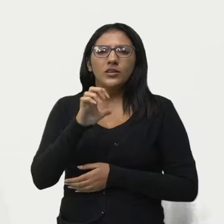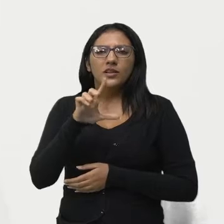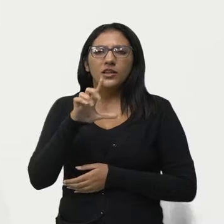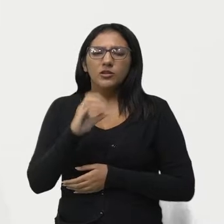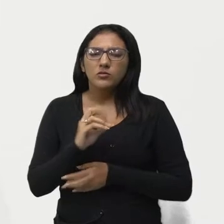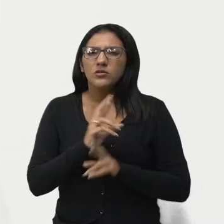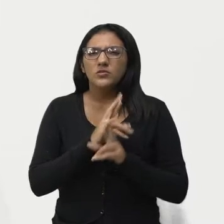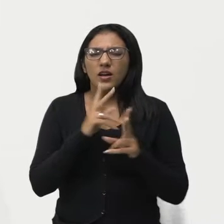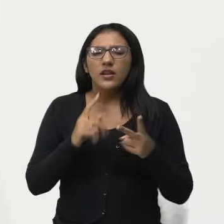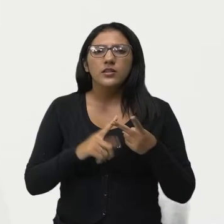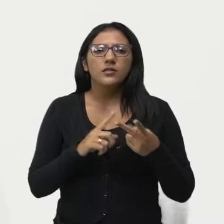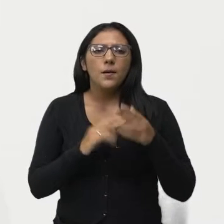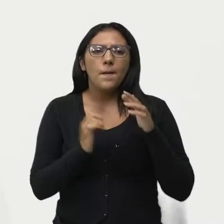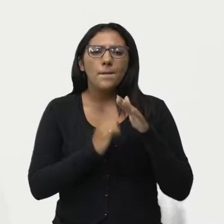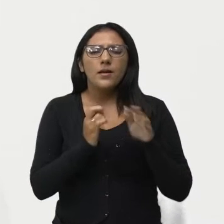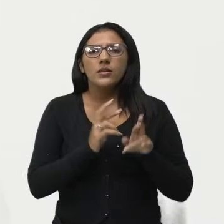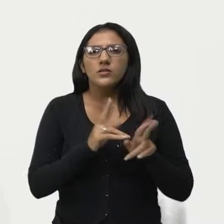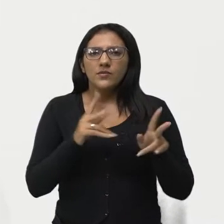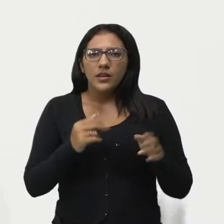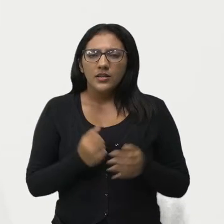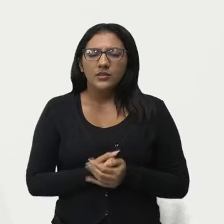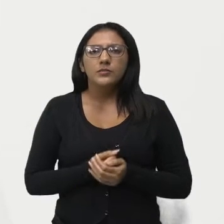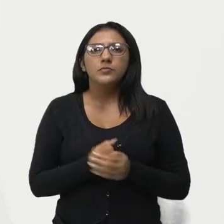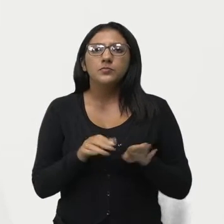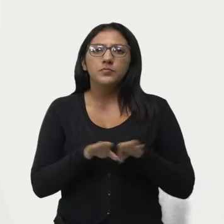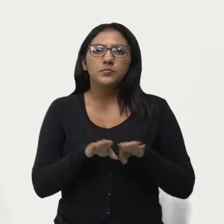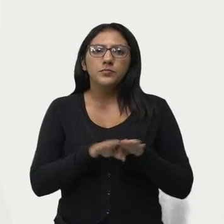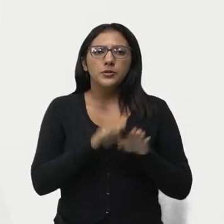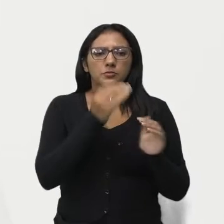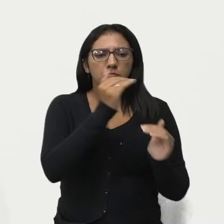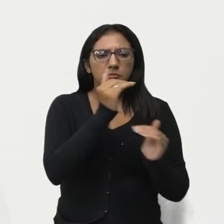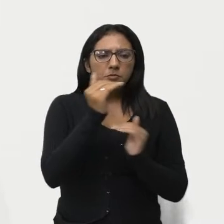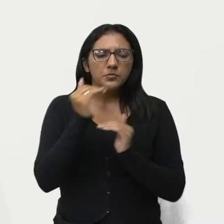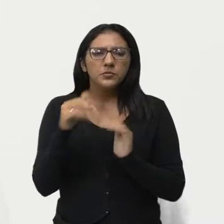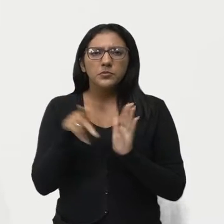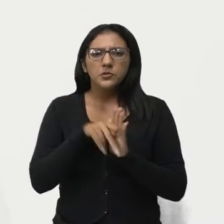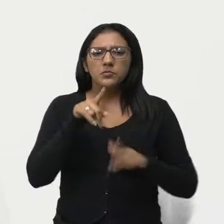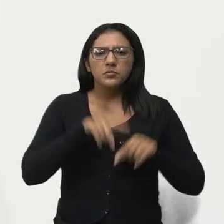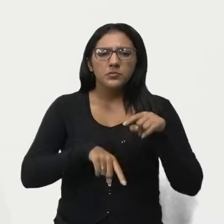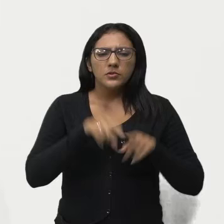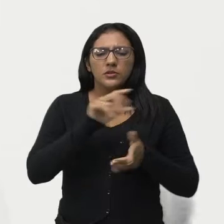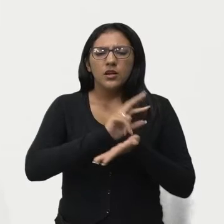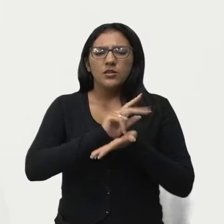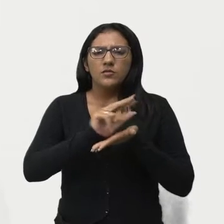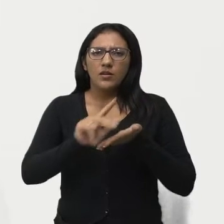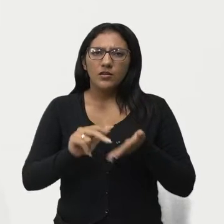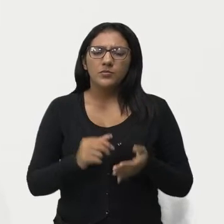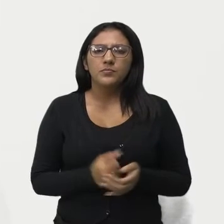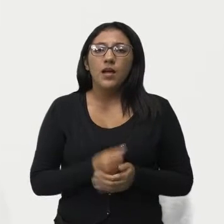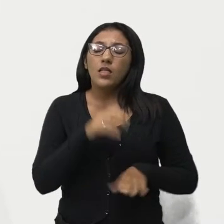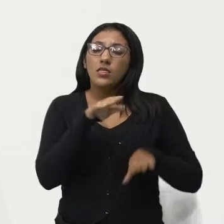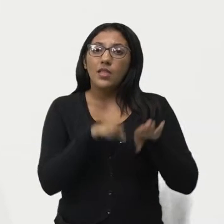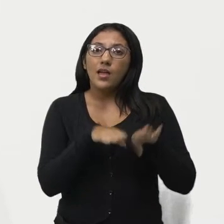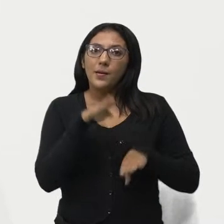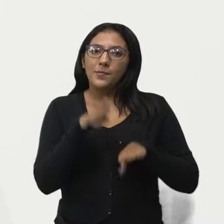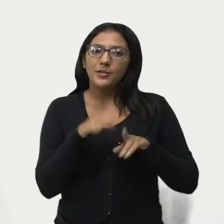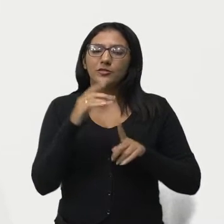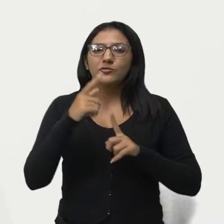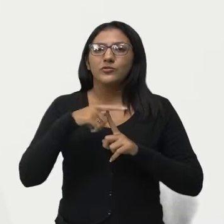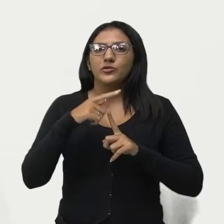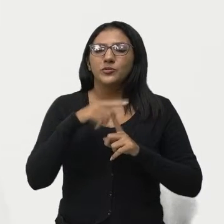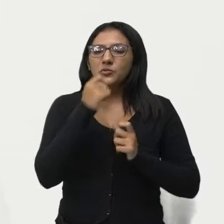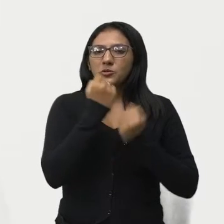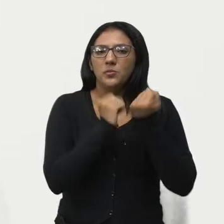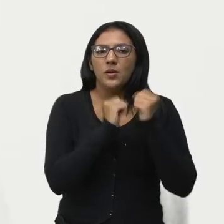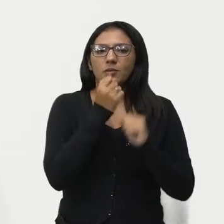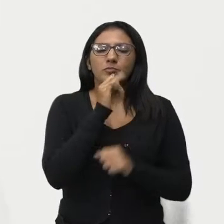máquinas que produzem a mesma coisa, mas também em tamanhos diferentes, né? Então, de máquina para máquina, a gente tem uma capacidade, né?